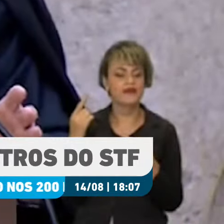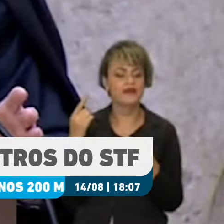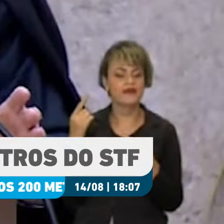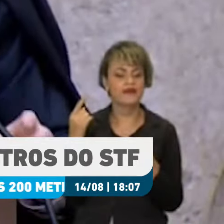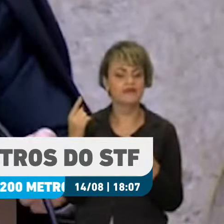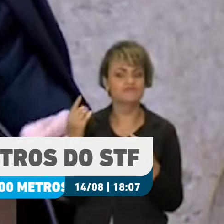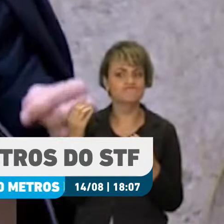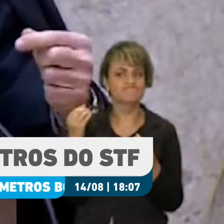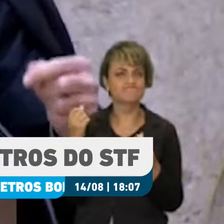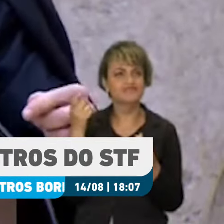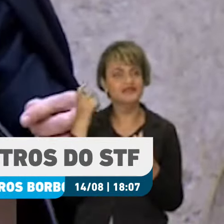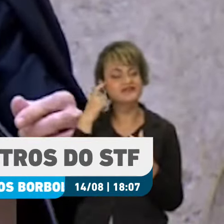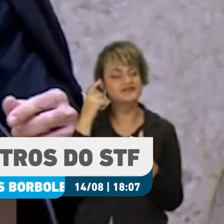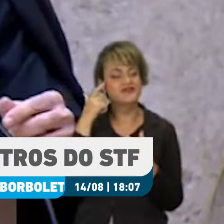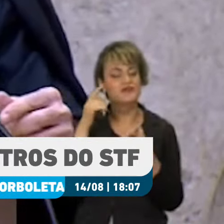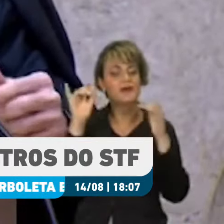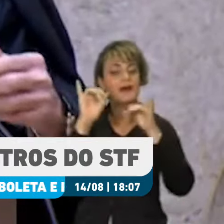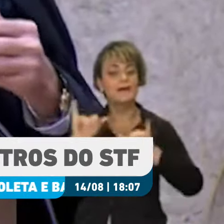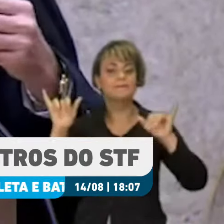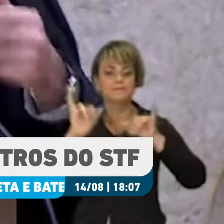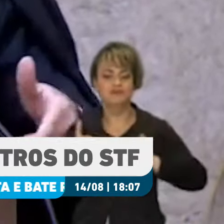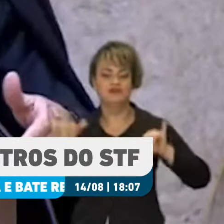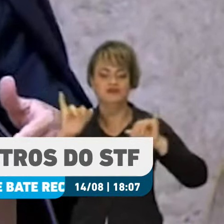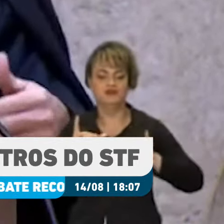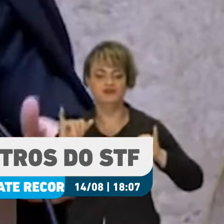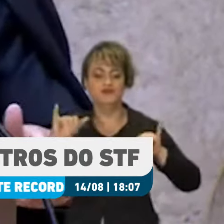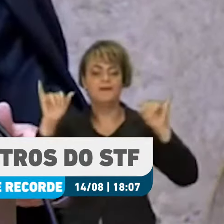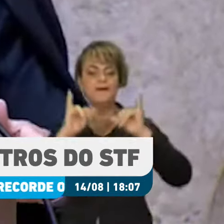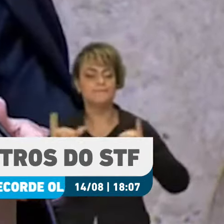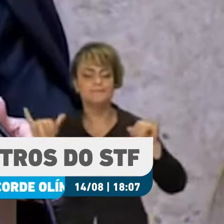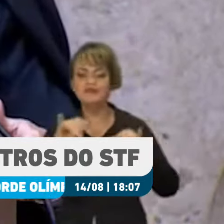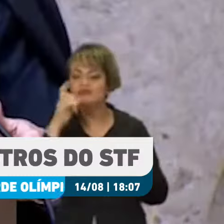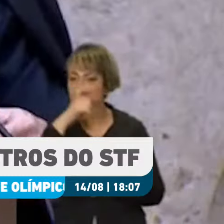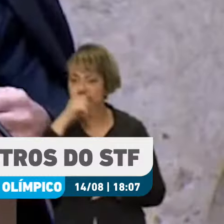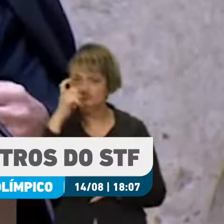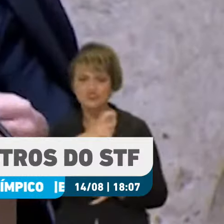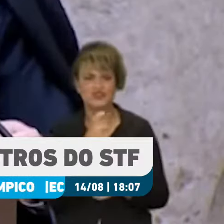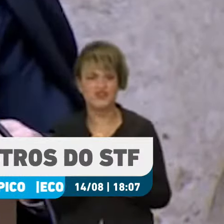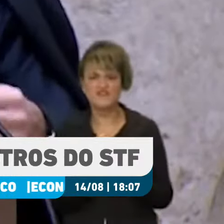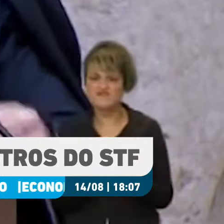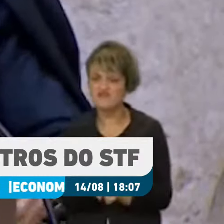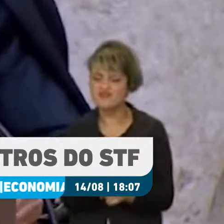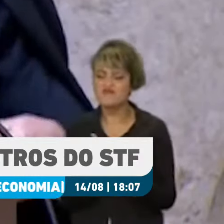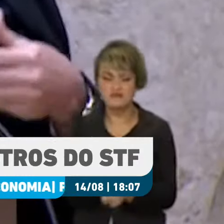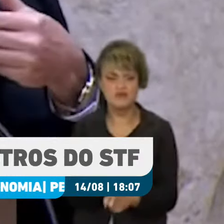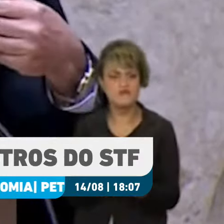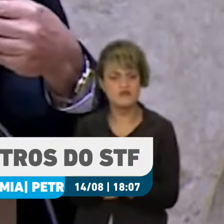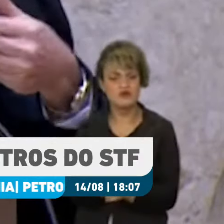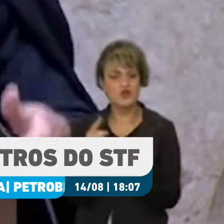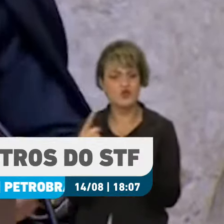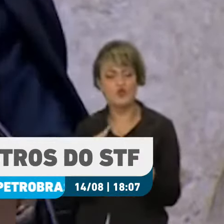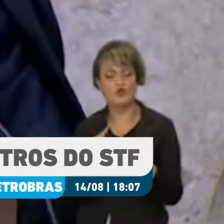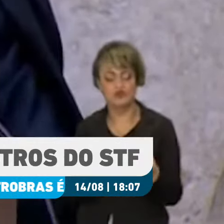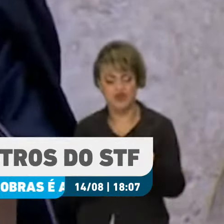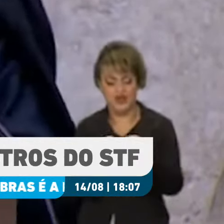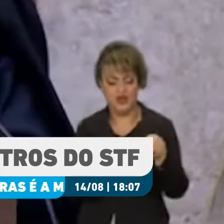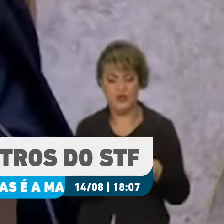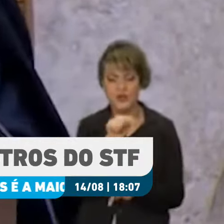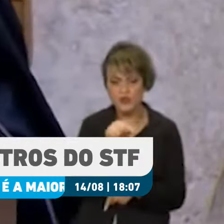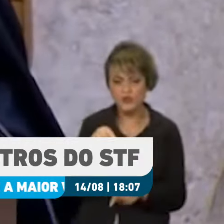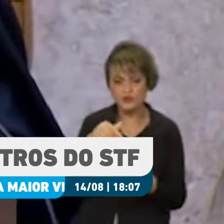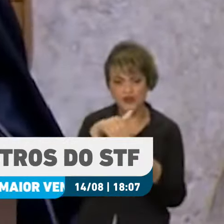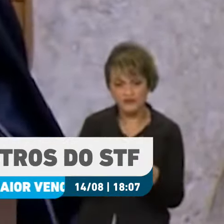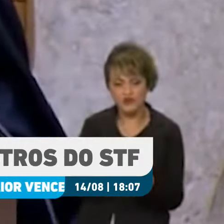em que se fazia uma campanha falsa fraudulenta contra as urnas eletrônicas contra